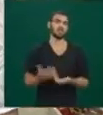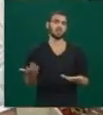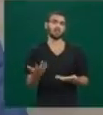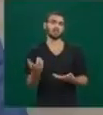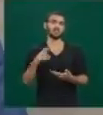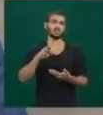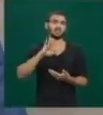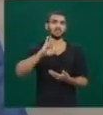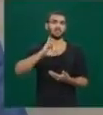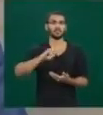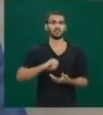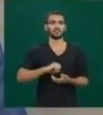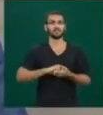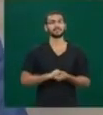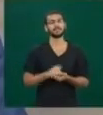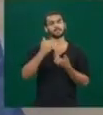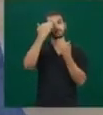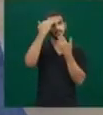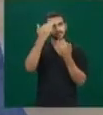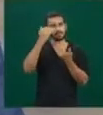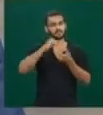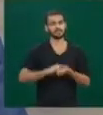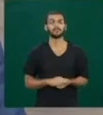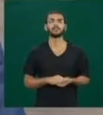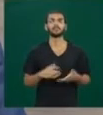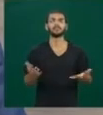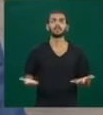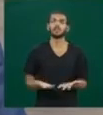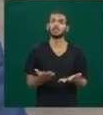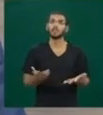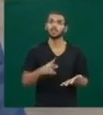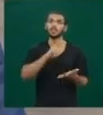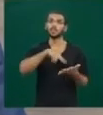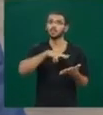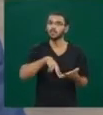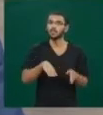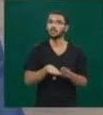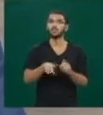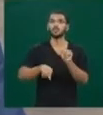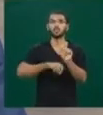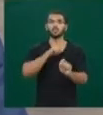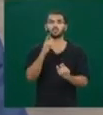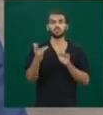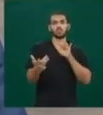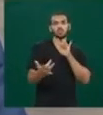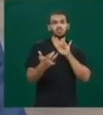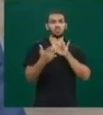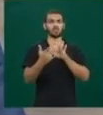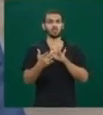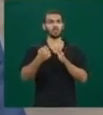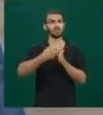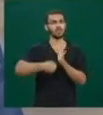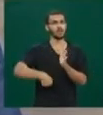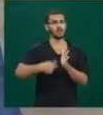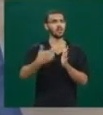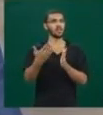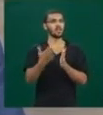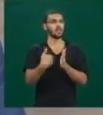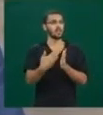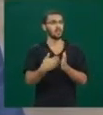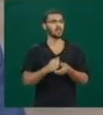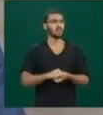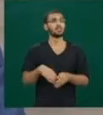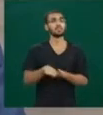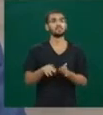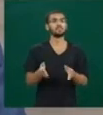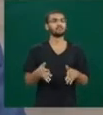estúdio. Obrigado, Daniela. Estimular o hábito da leitura e que, de preferência, esse contato com os textos e livros seja o mais